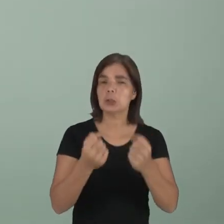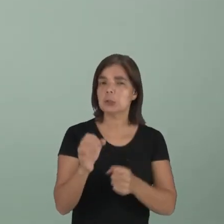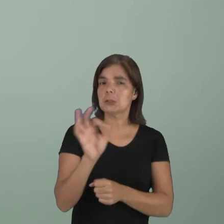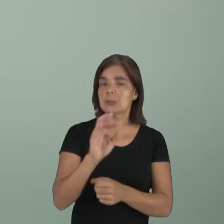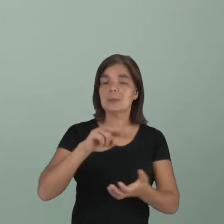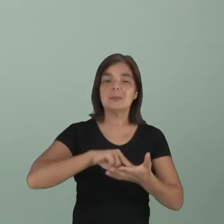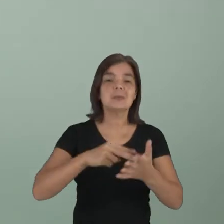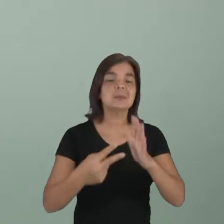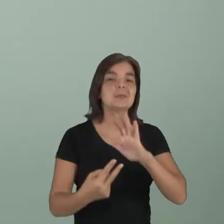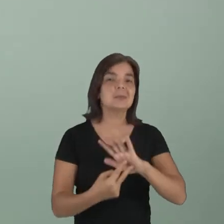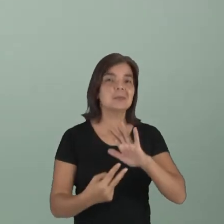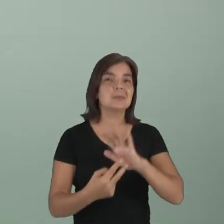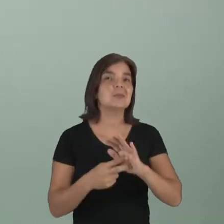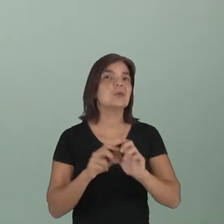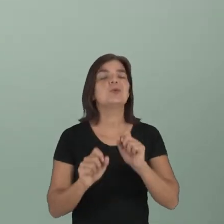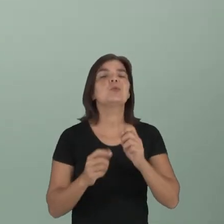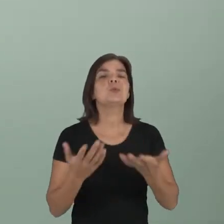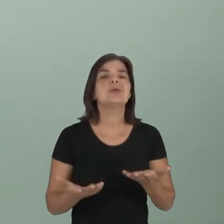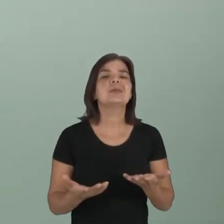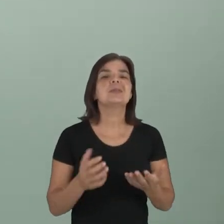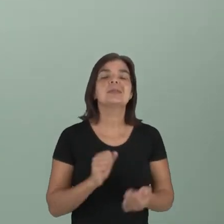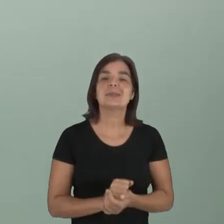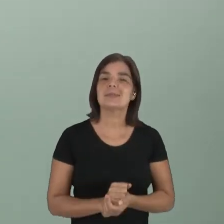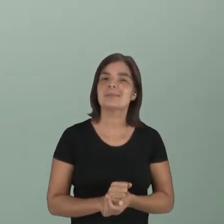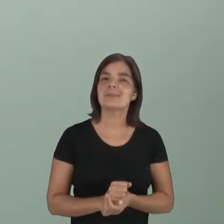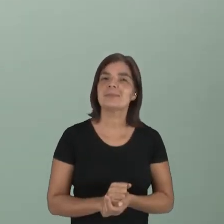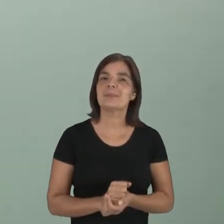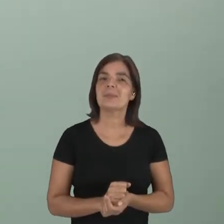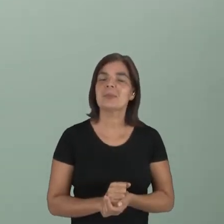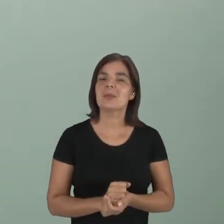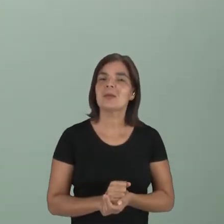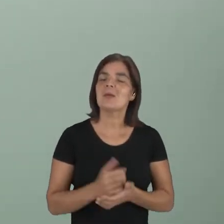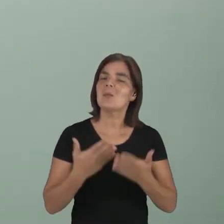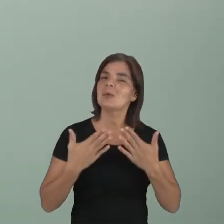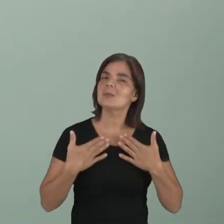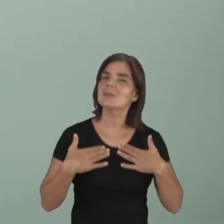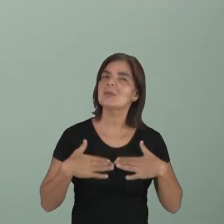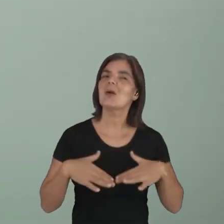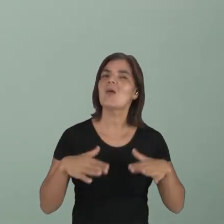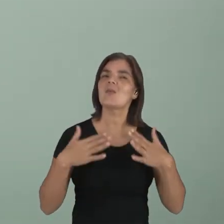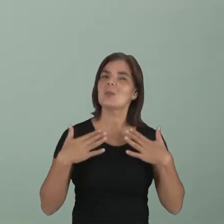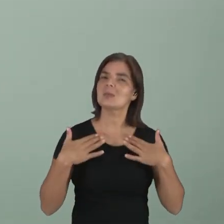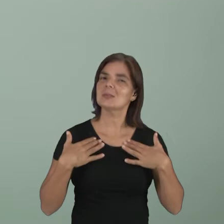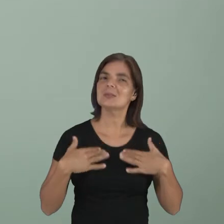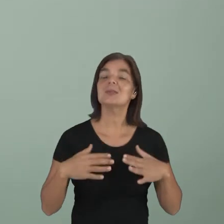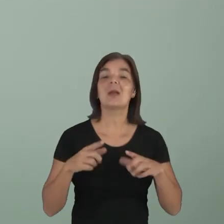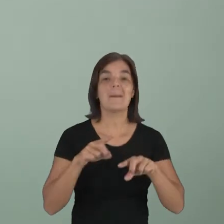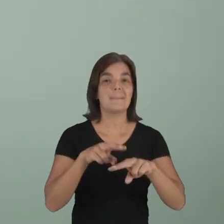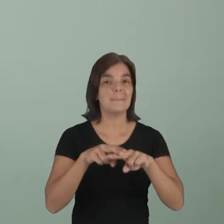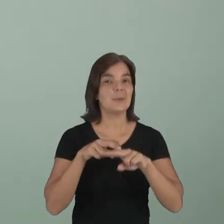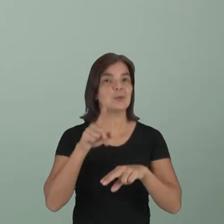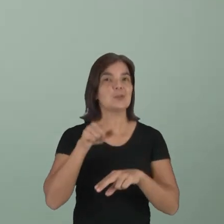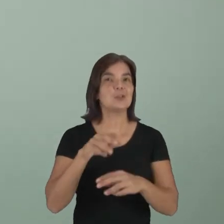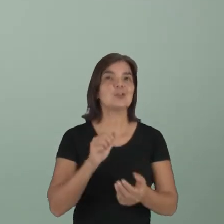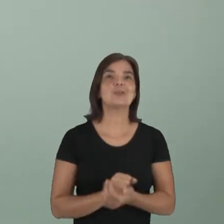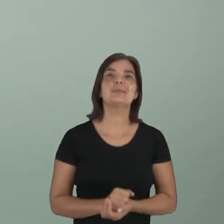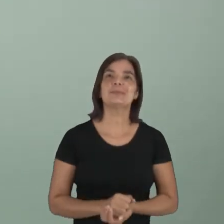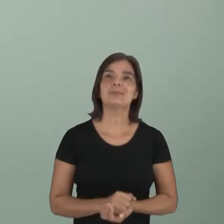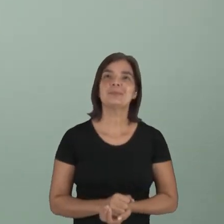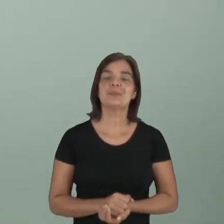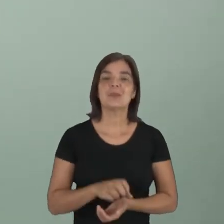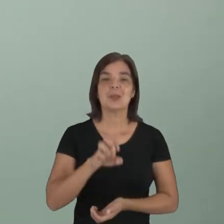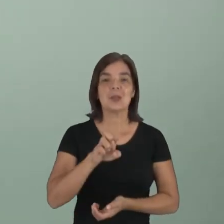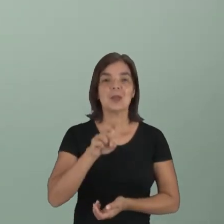autorizadas, tornou a expressão mais amena, mais suave. É por isso que é chamada